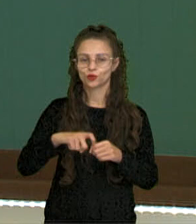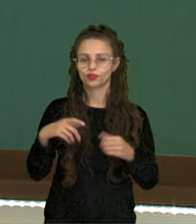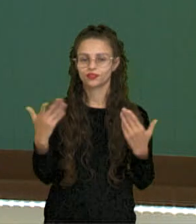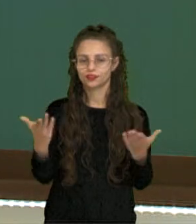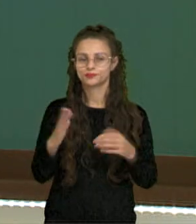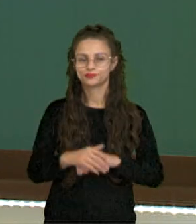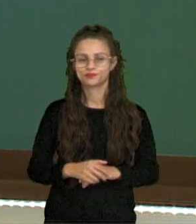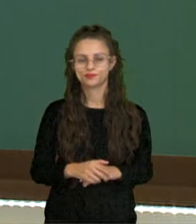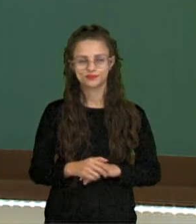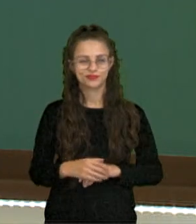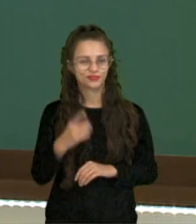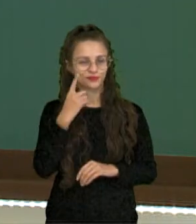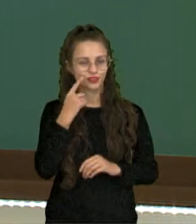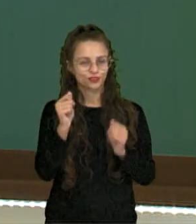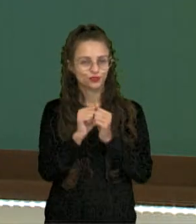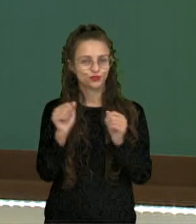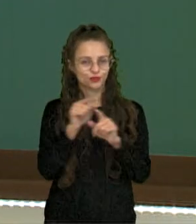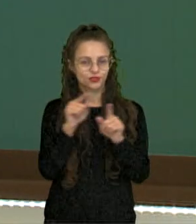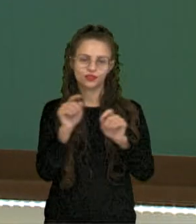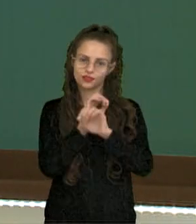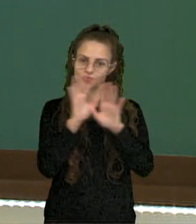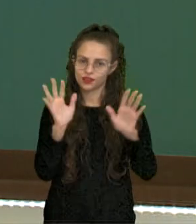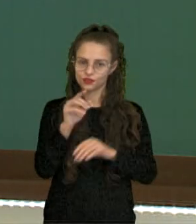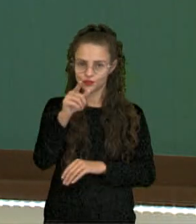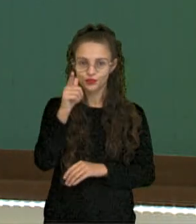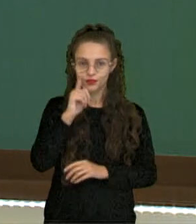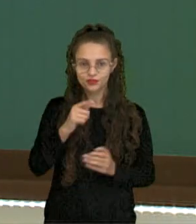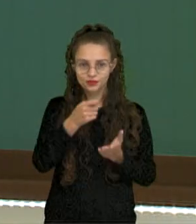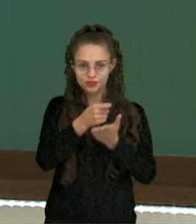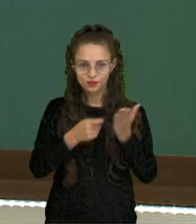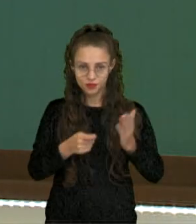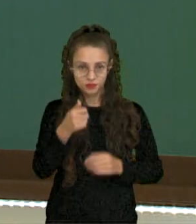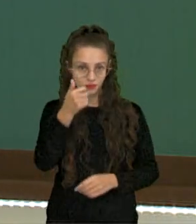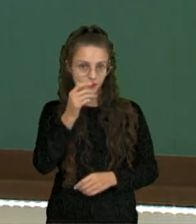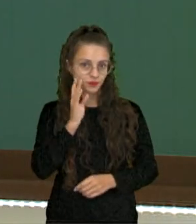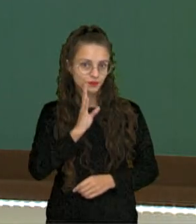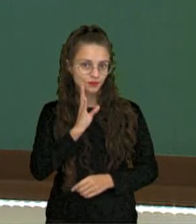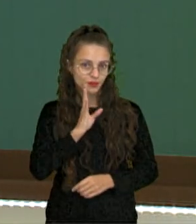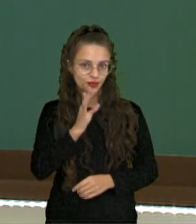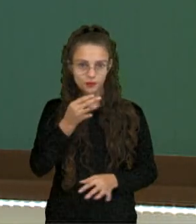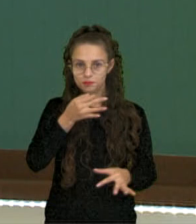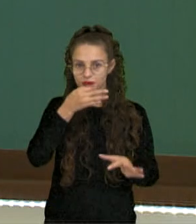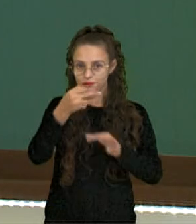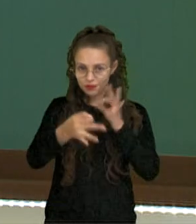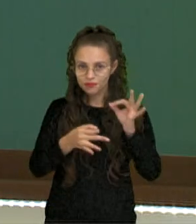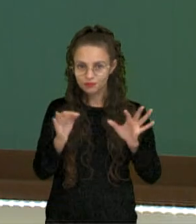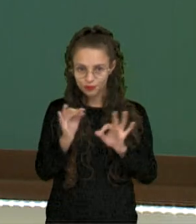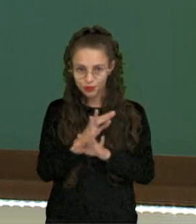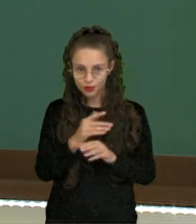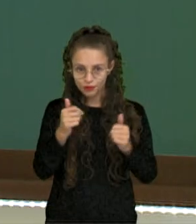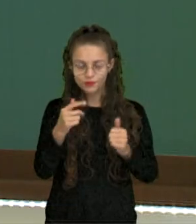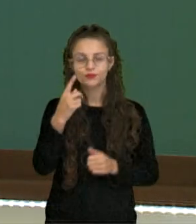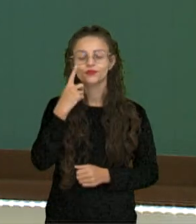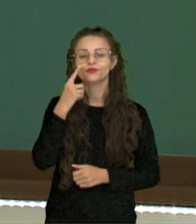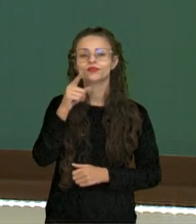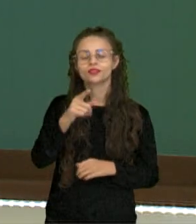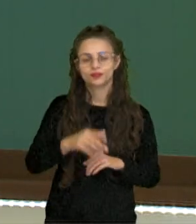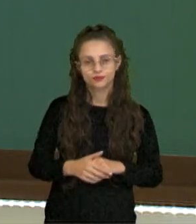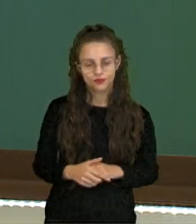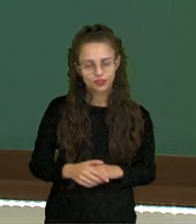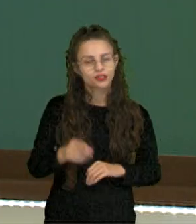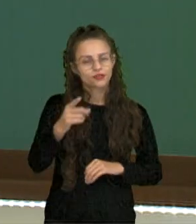Voltei, conferi contigo, claro, você conseguiu escrever, tá bem legal aí, argumentou? Deixa eu dar uma olhadinha. Você viu